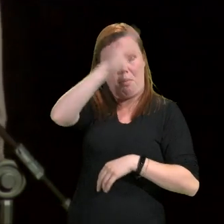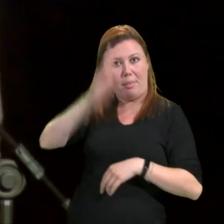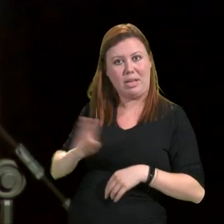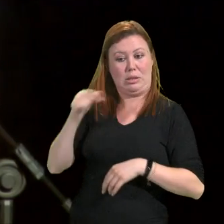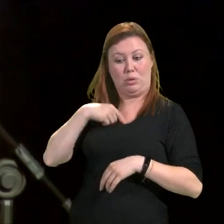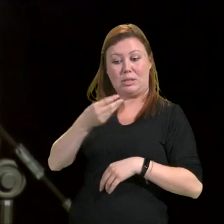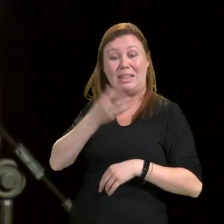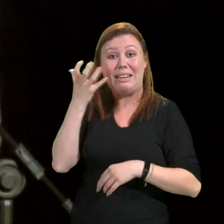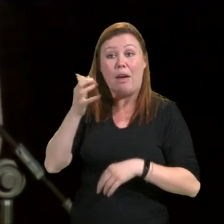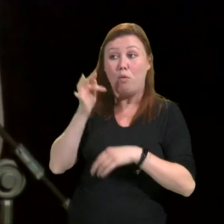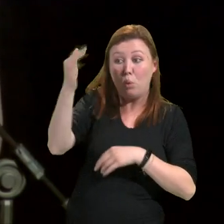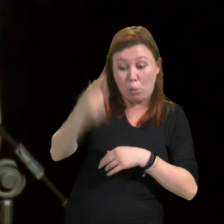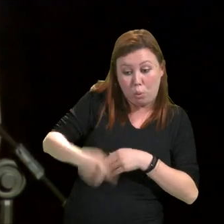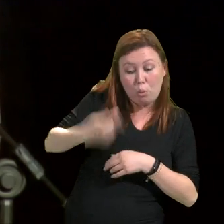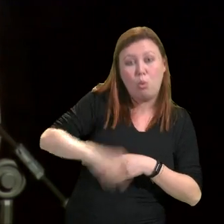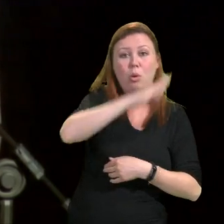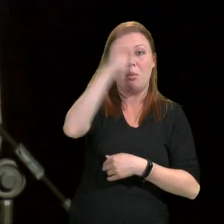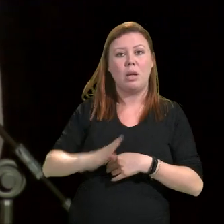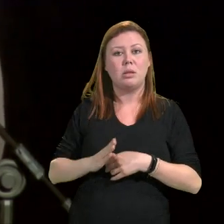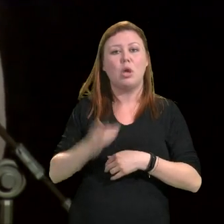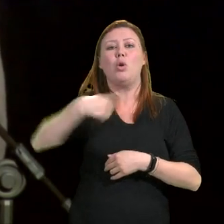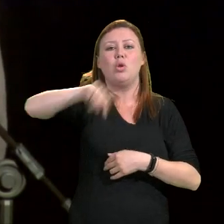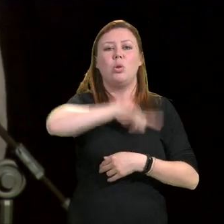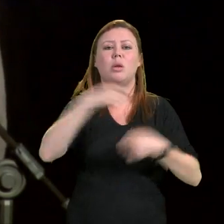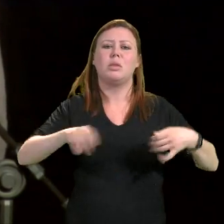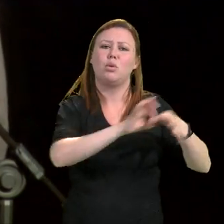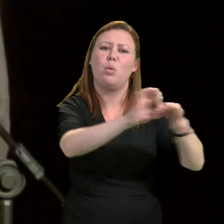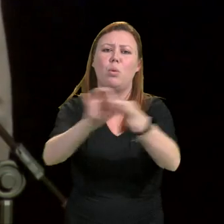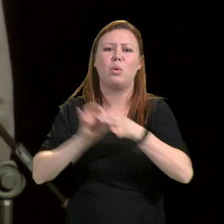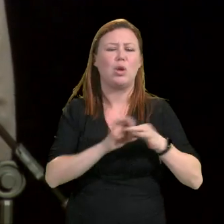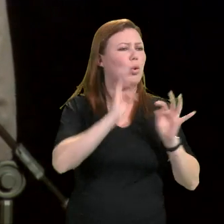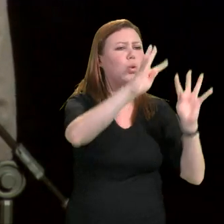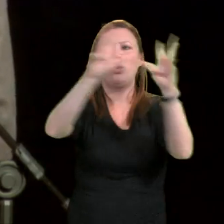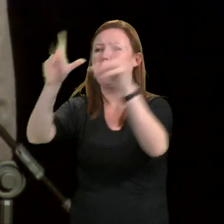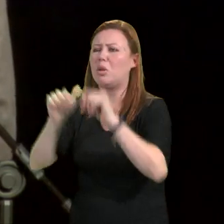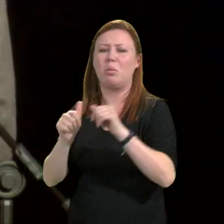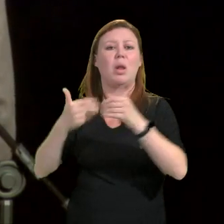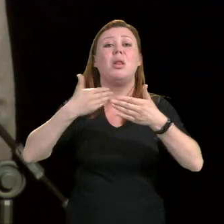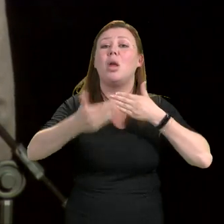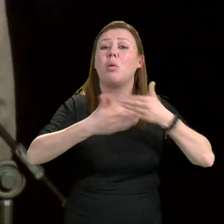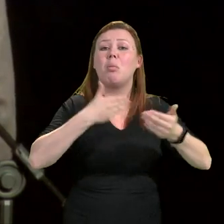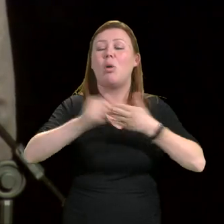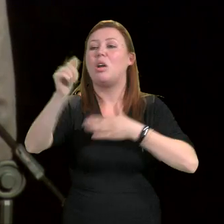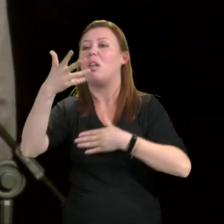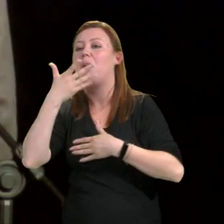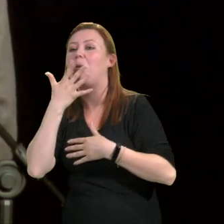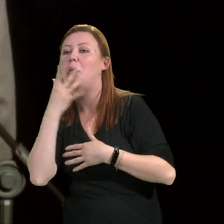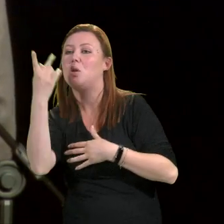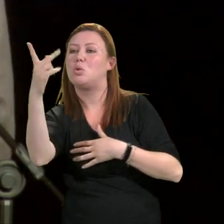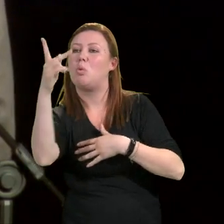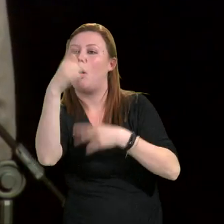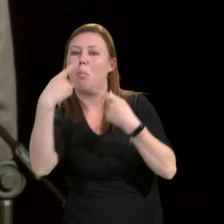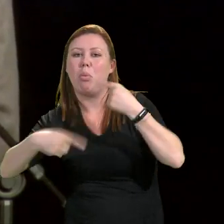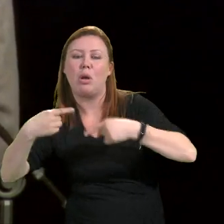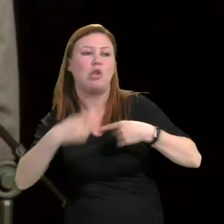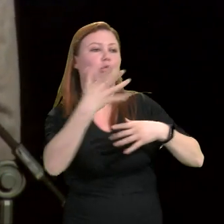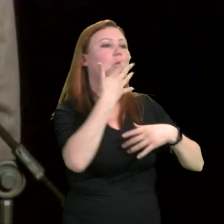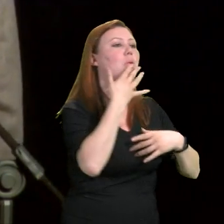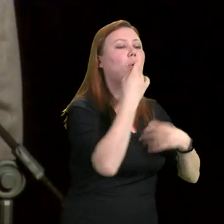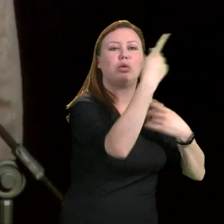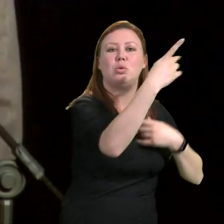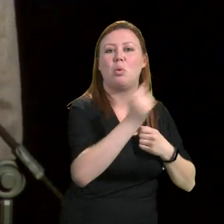para esse país, é fundamental que todos esses atores se unam, independente das suas cores políticas, das suas cores de pele, das suas cores